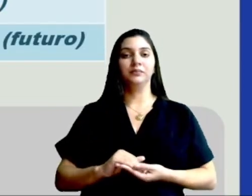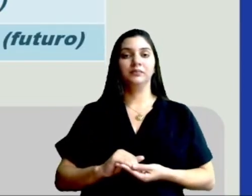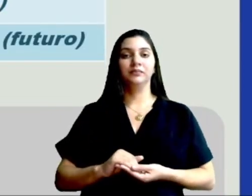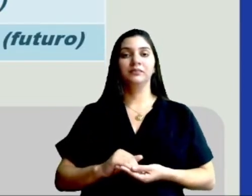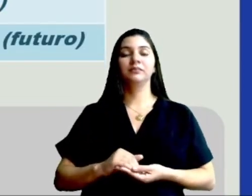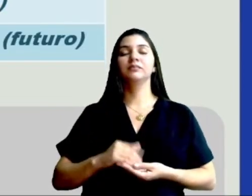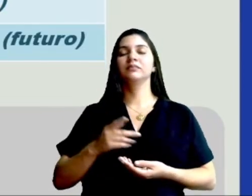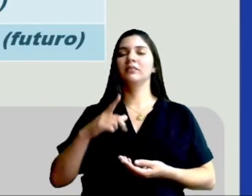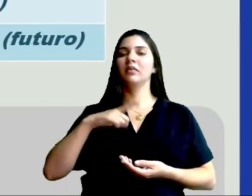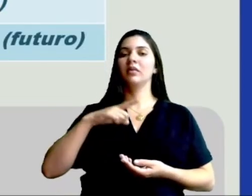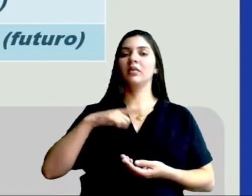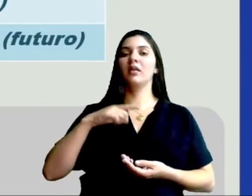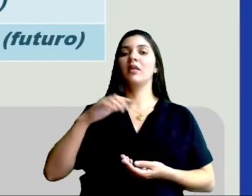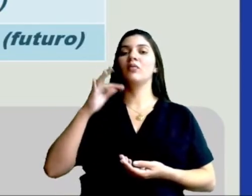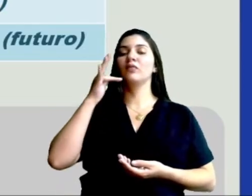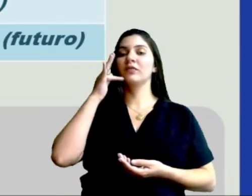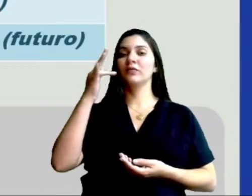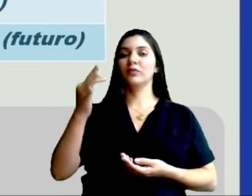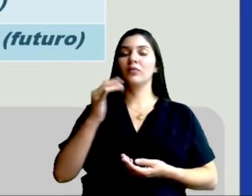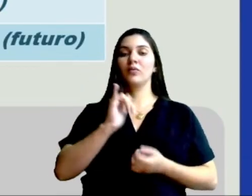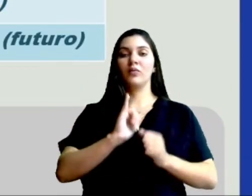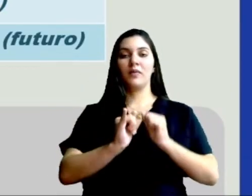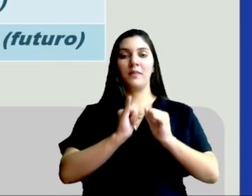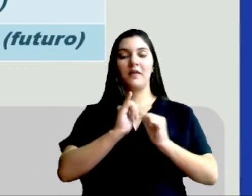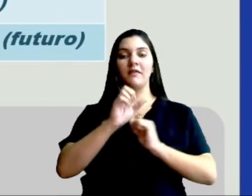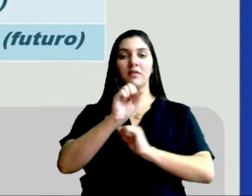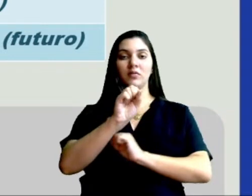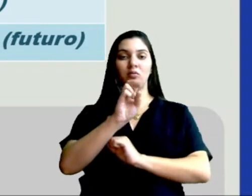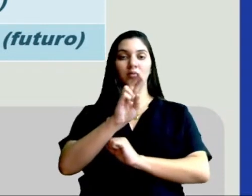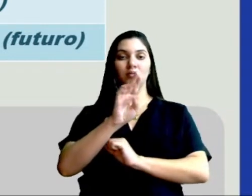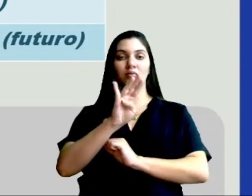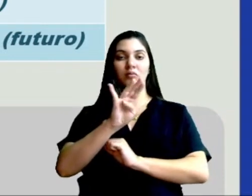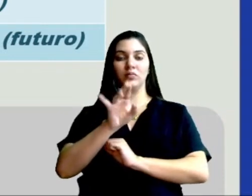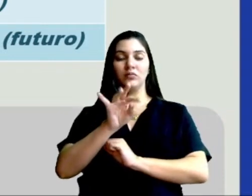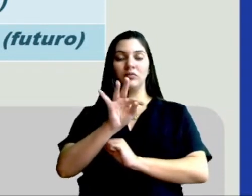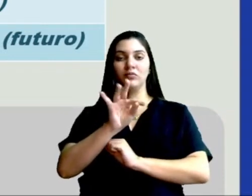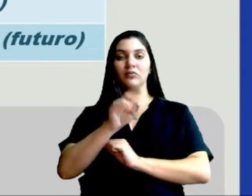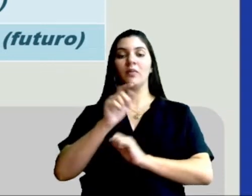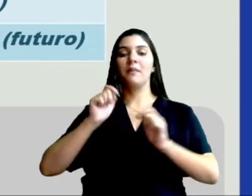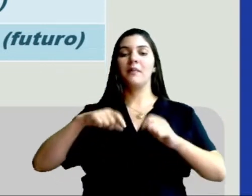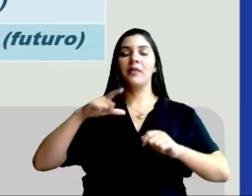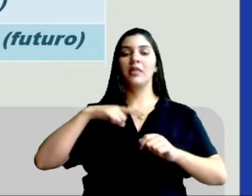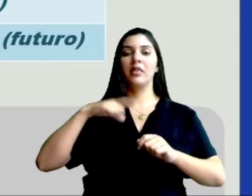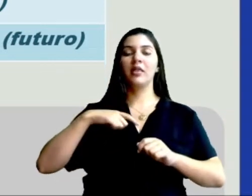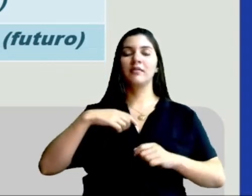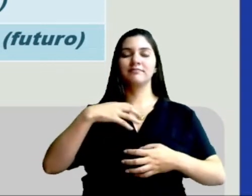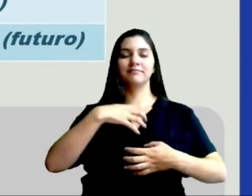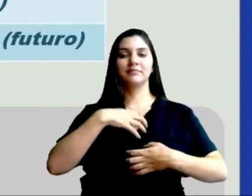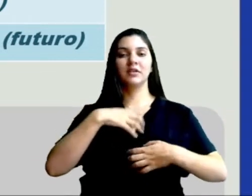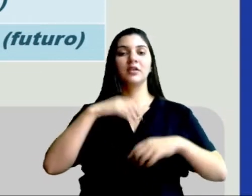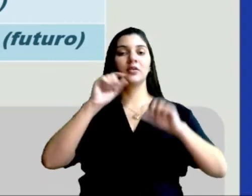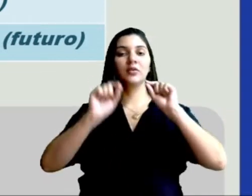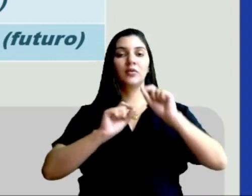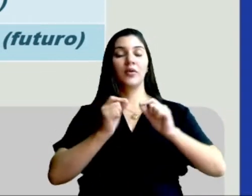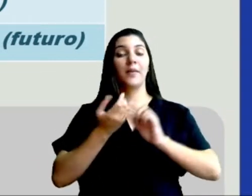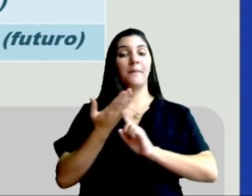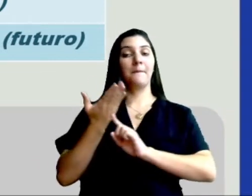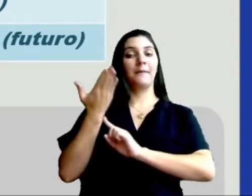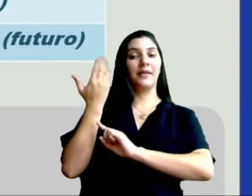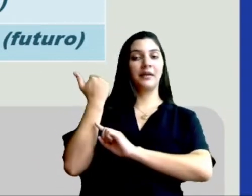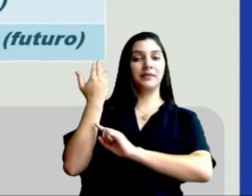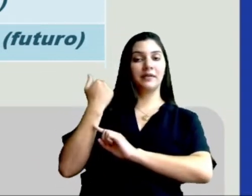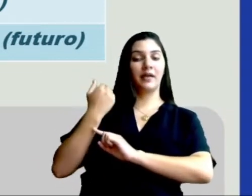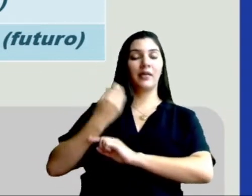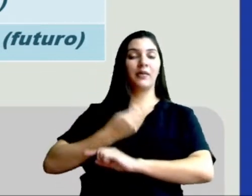O pretérito imperfeito do subjuntivo pode ter sentido de